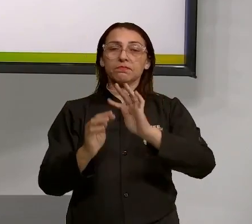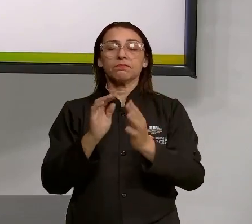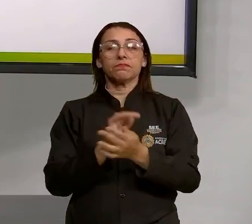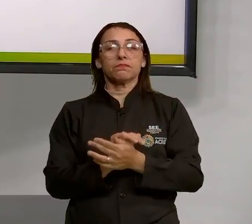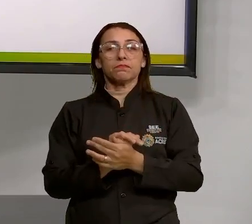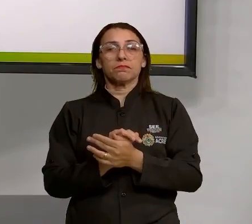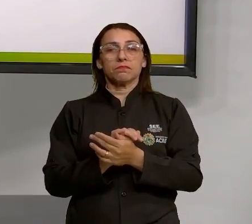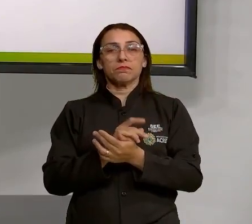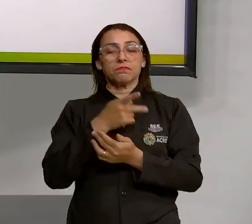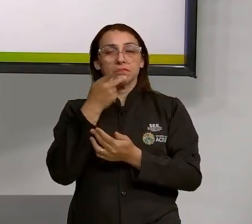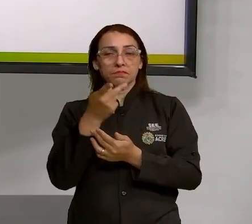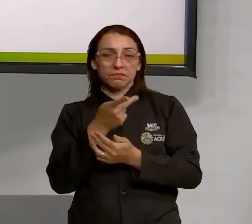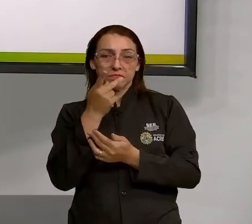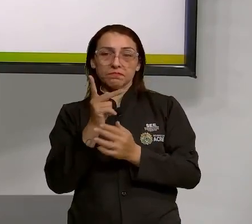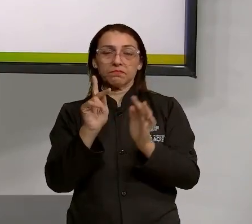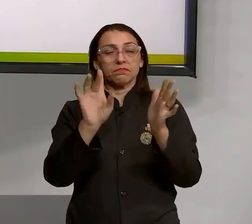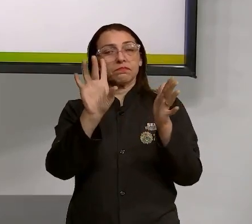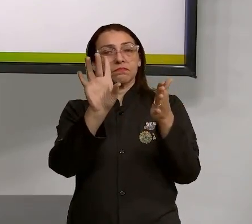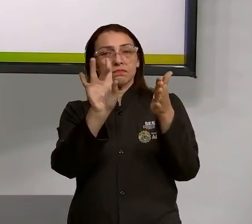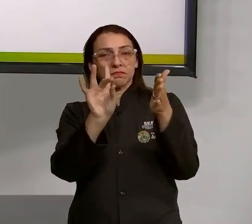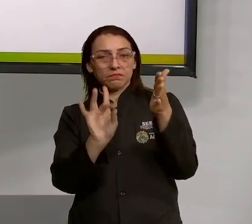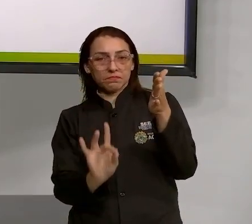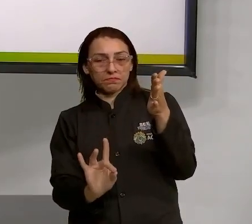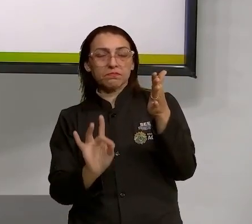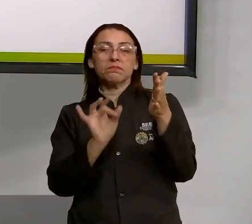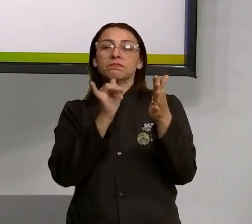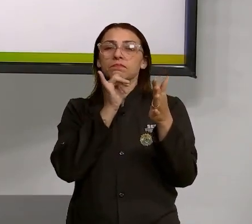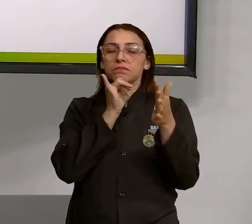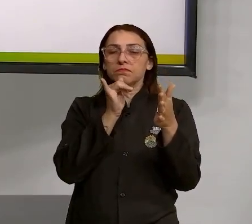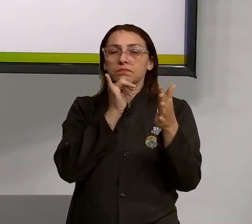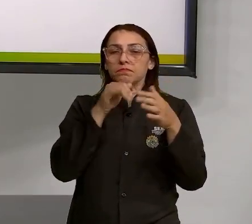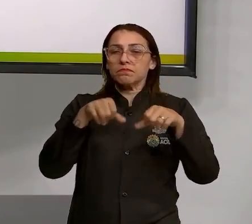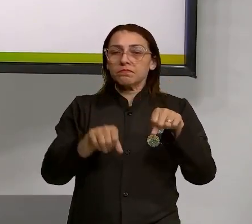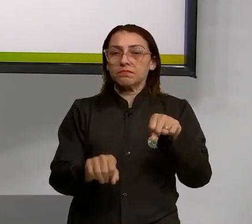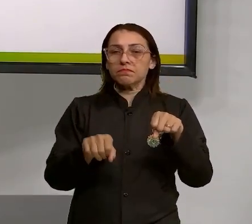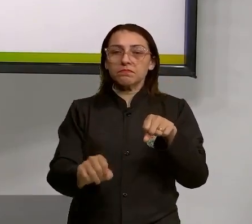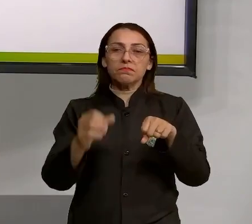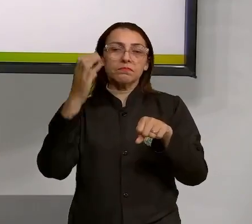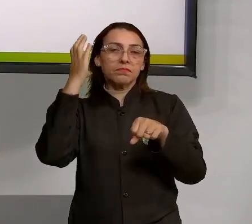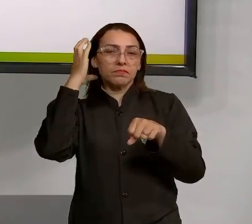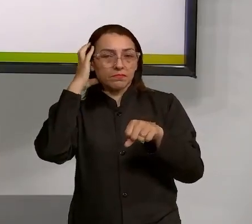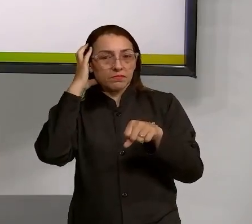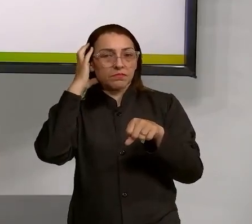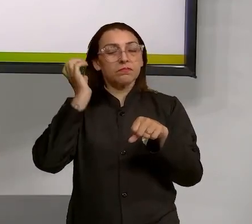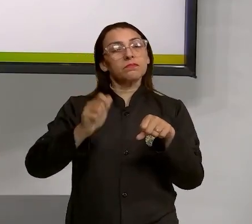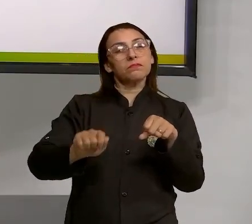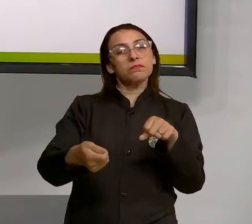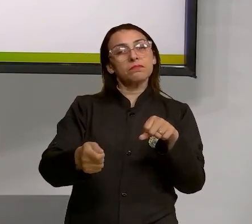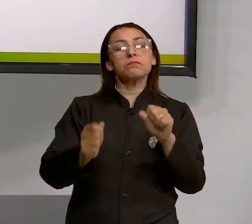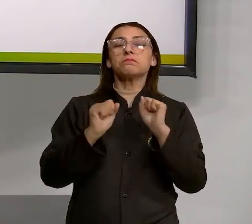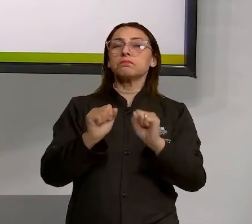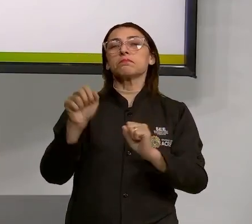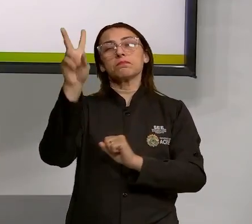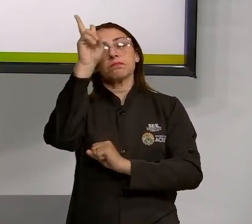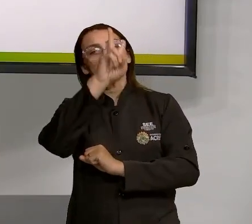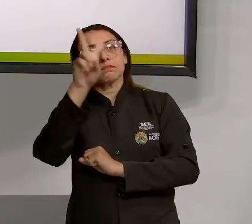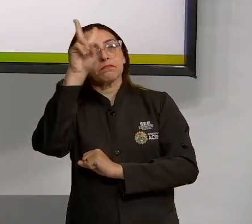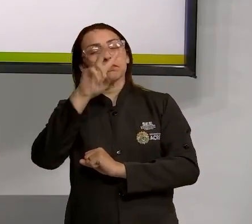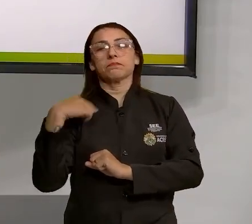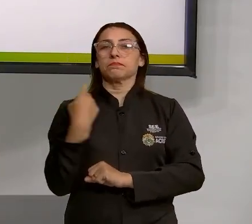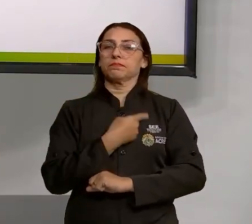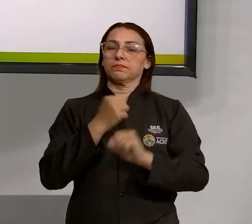aqui citando esses exemplos da caixa de som e da motocicleta para que a gente possa lembrar que a gente